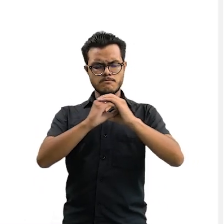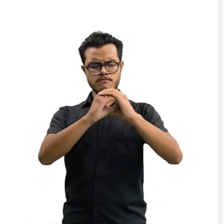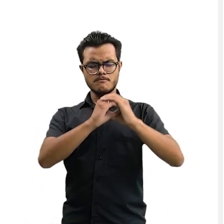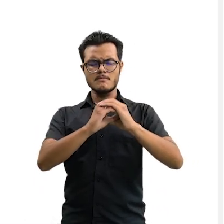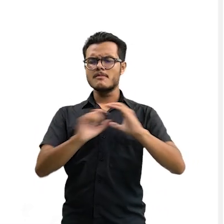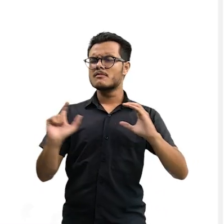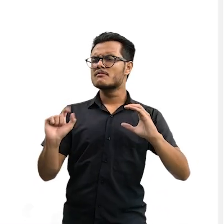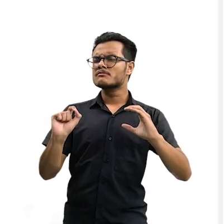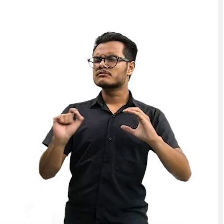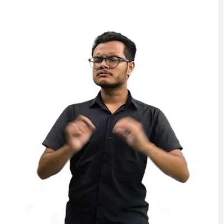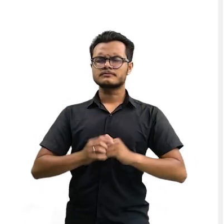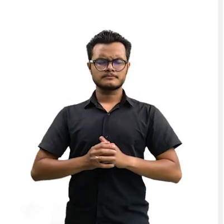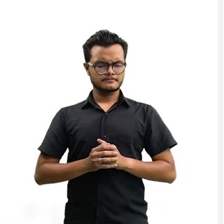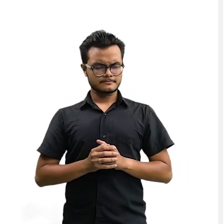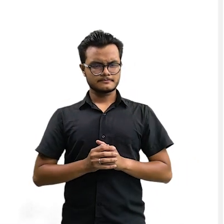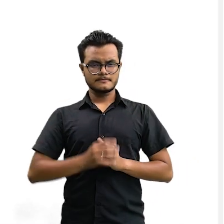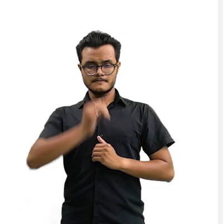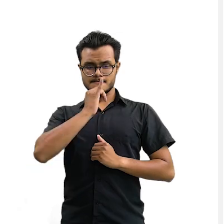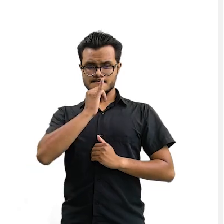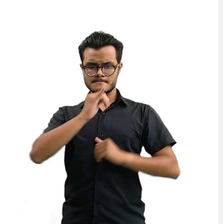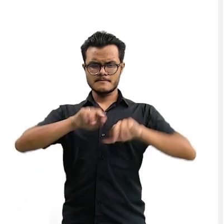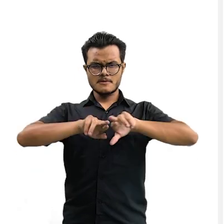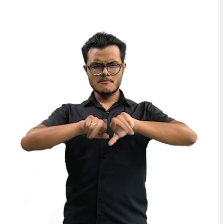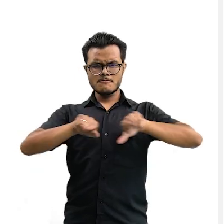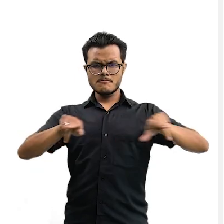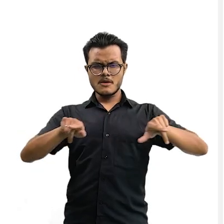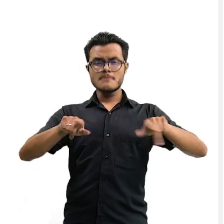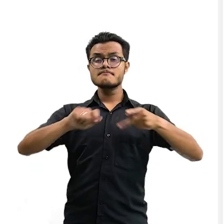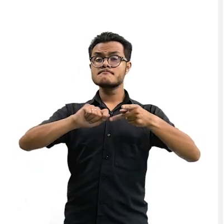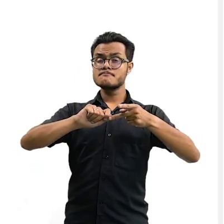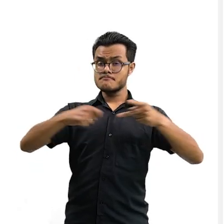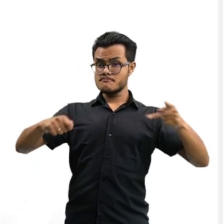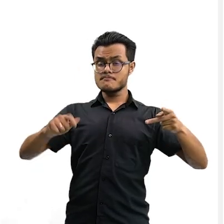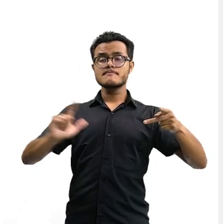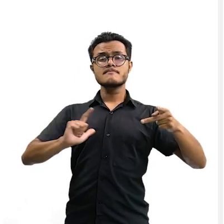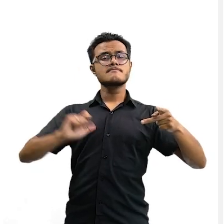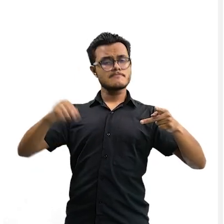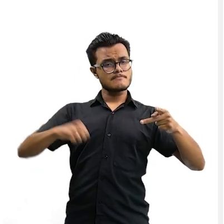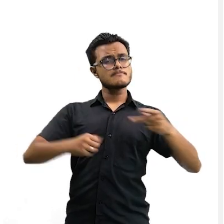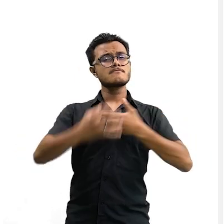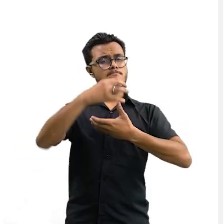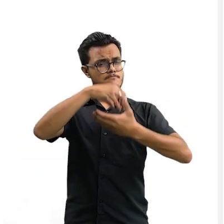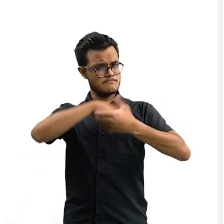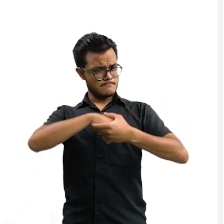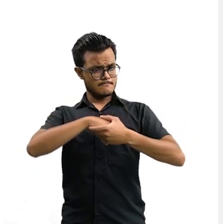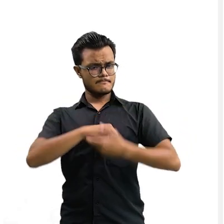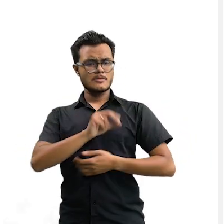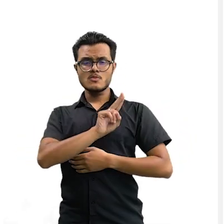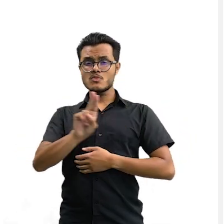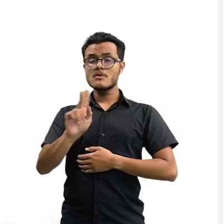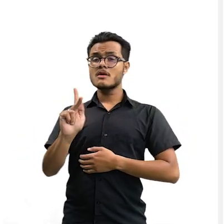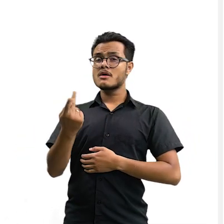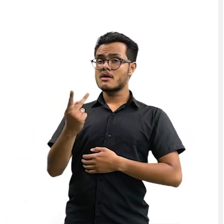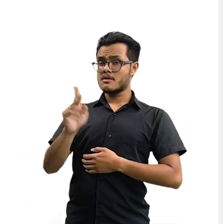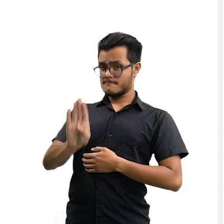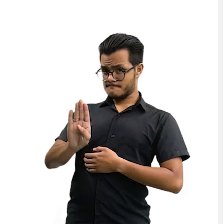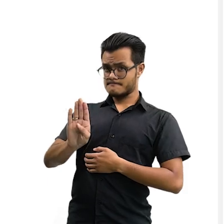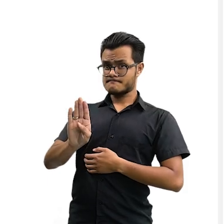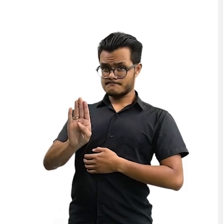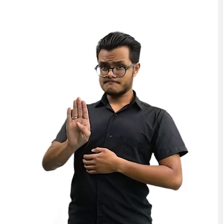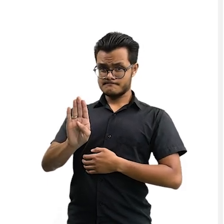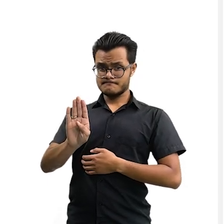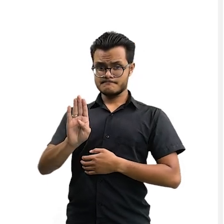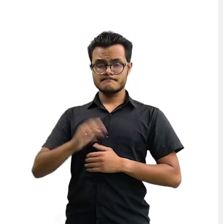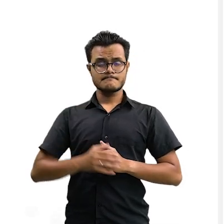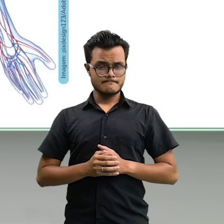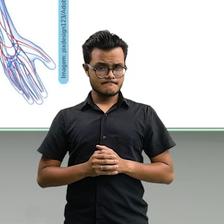tem uma grande quantidade dessa proteína aqui, ó, chamada HB para os mais